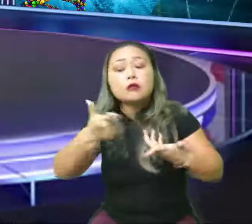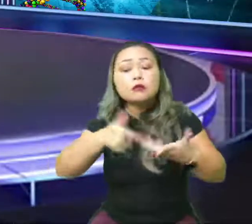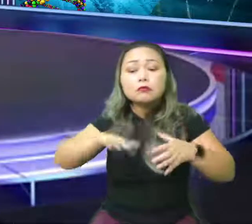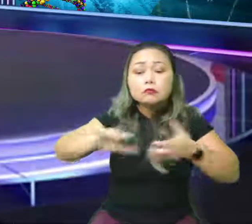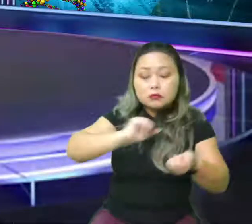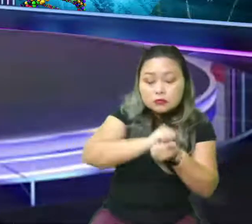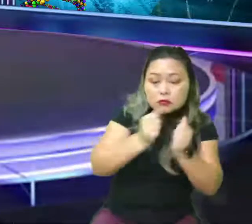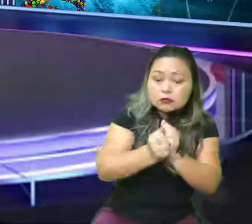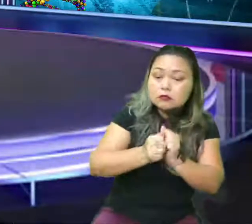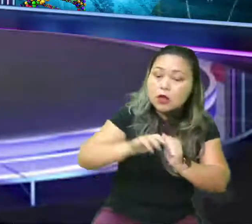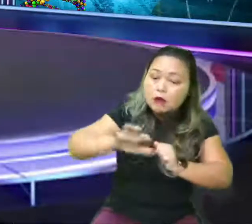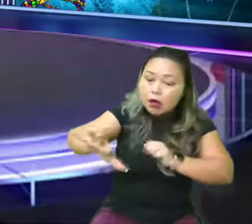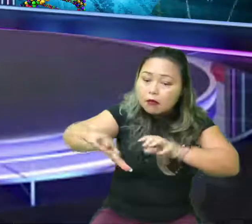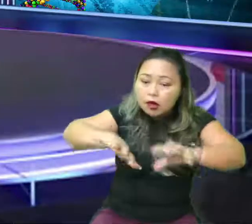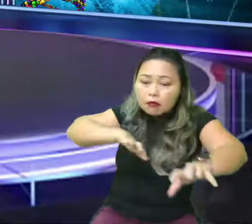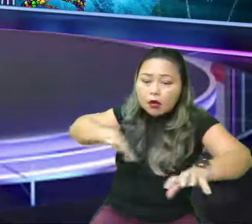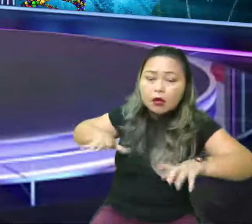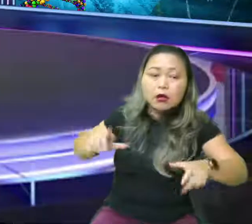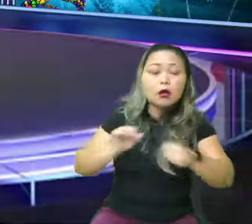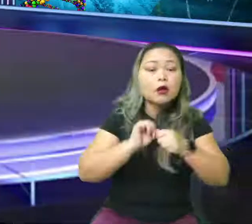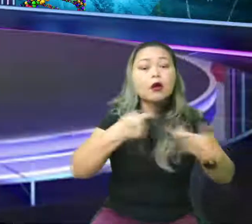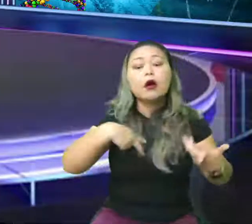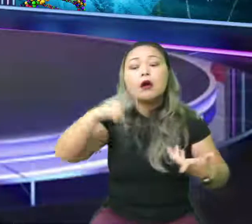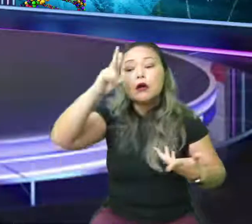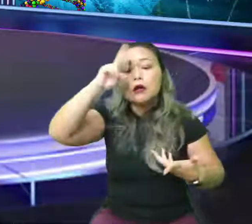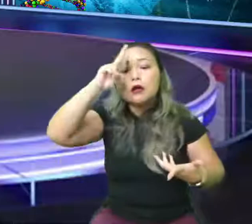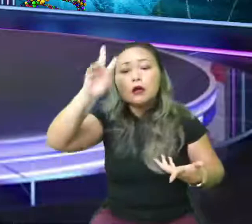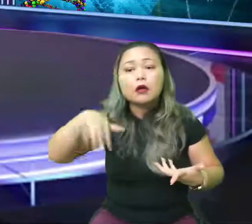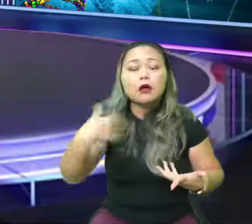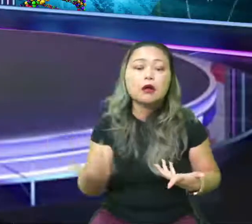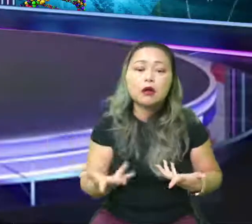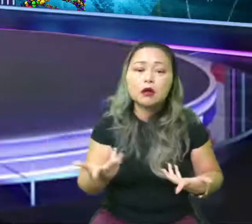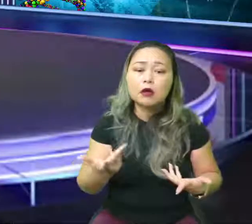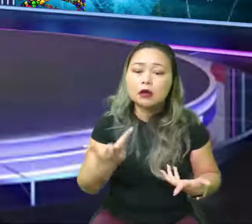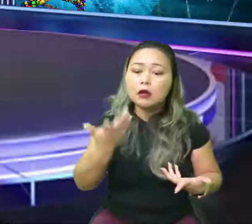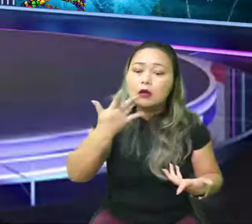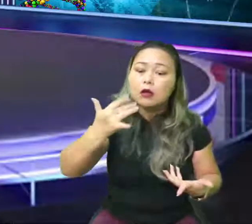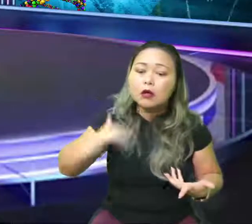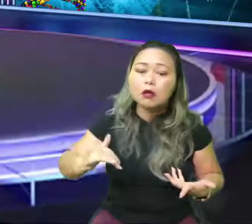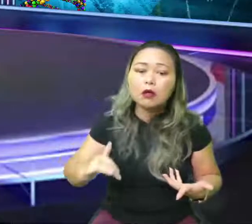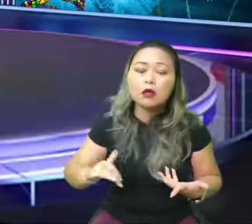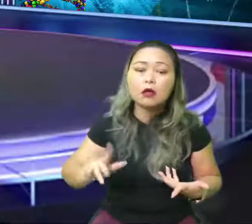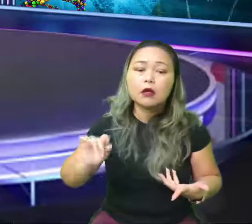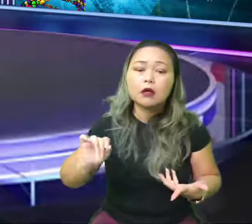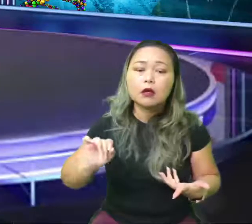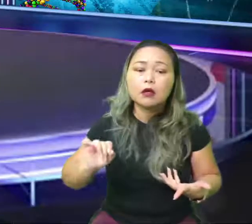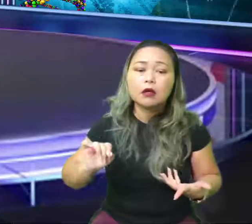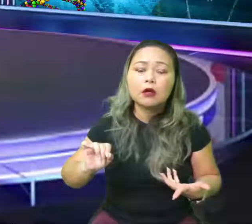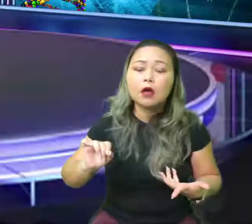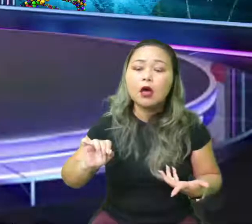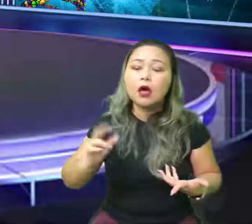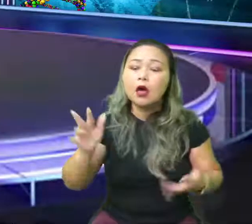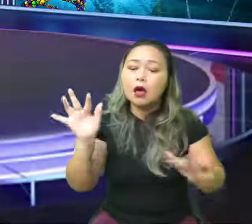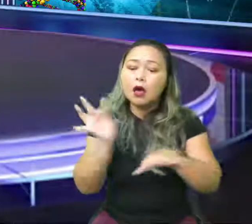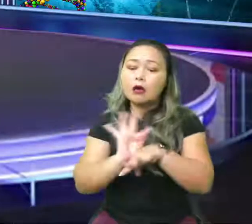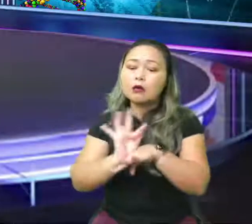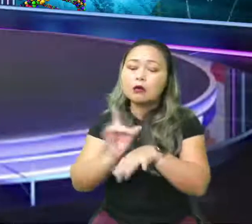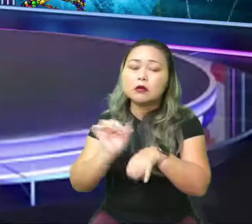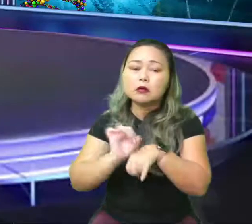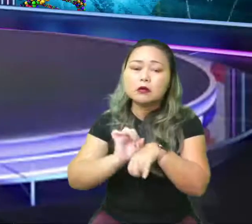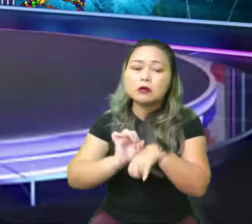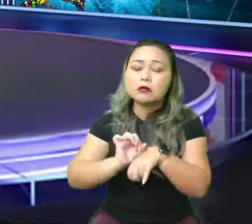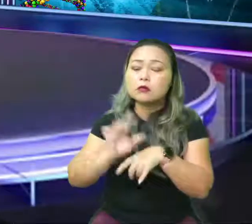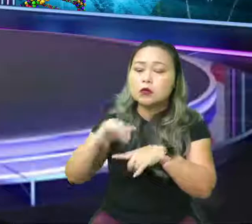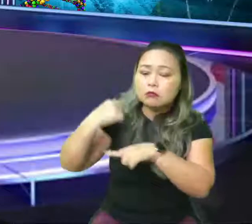de adaptação. A gente, lembrando, né, quando a gente era menor, lembrando aquele filme lá da Era